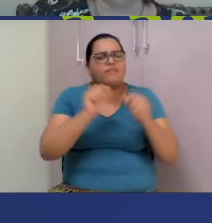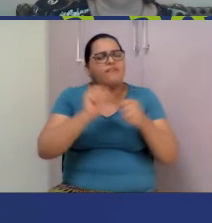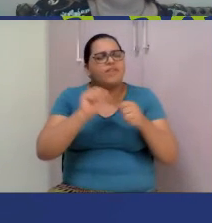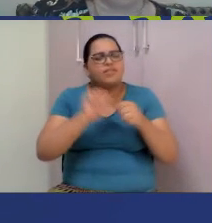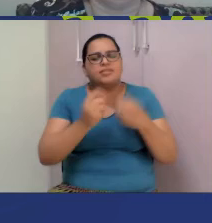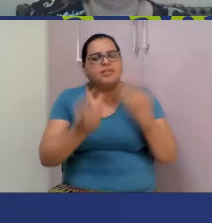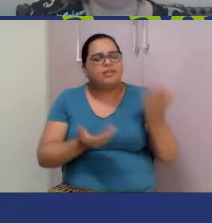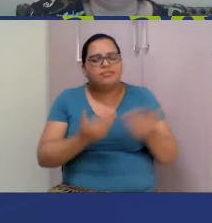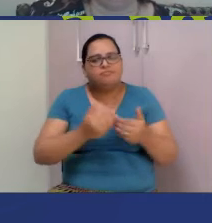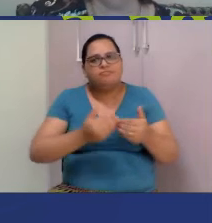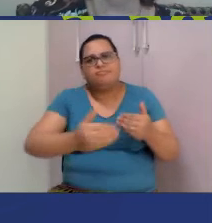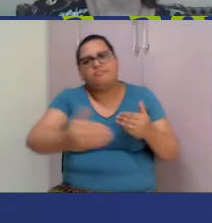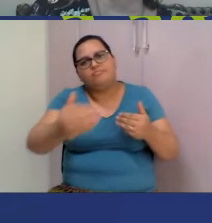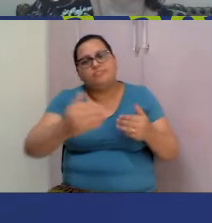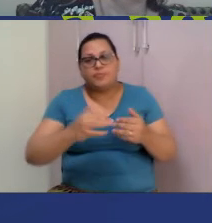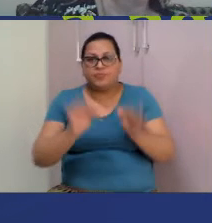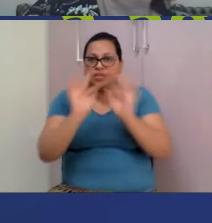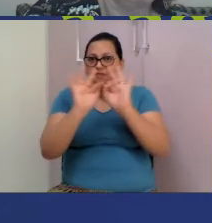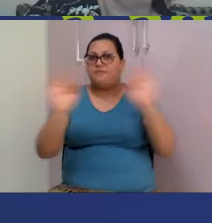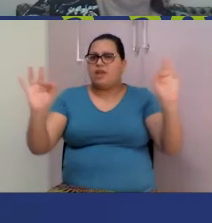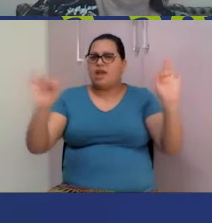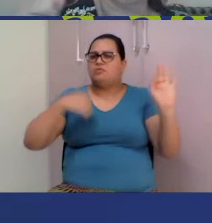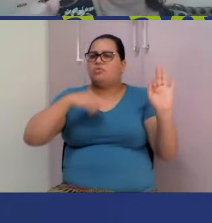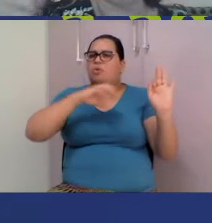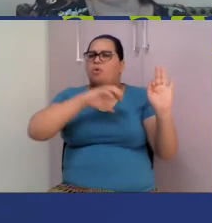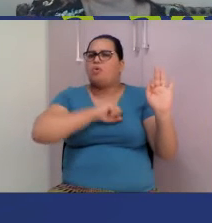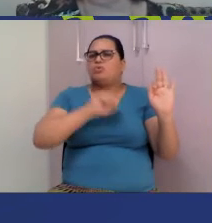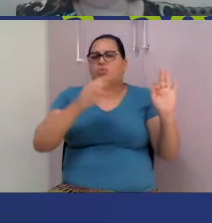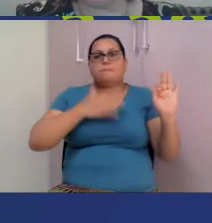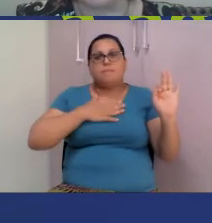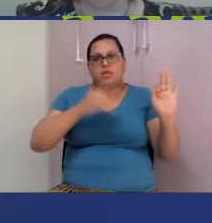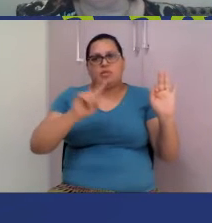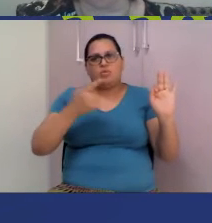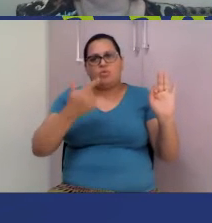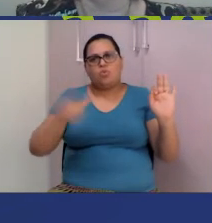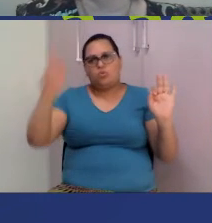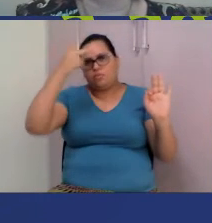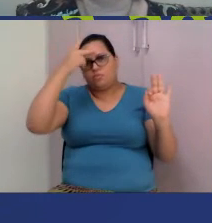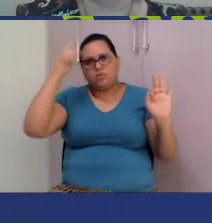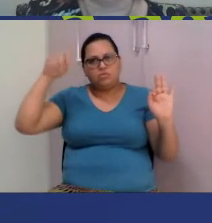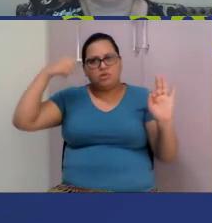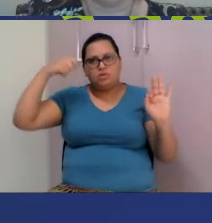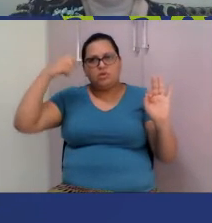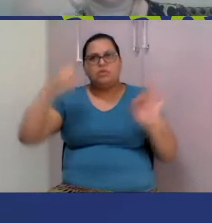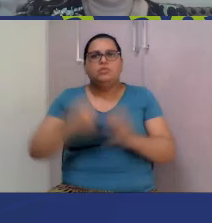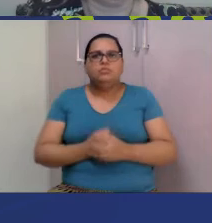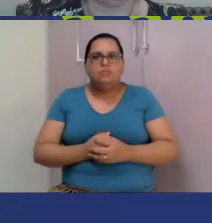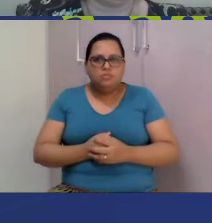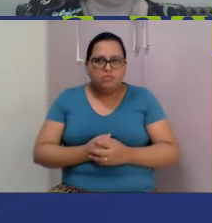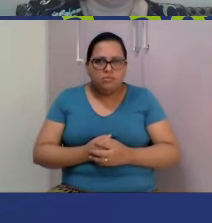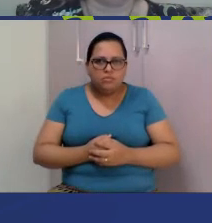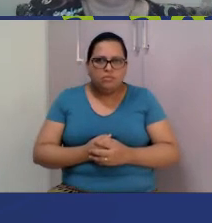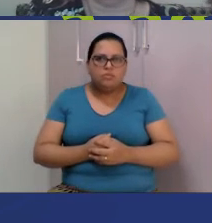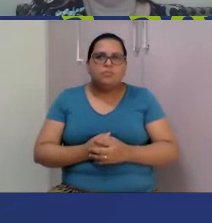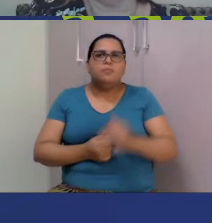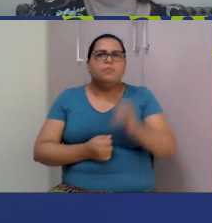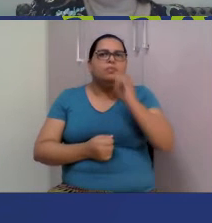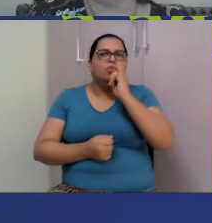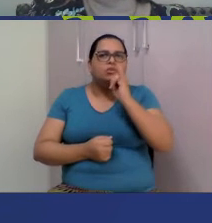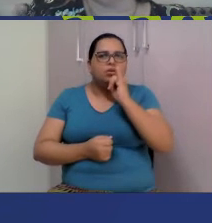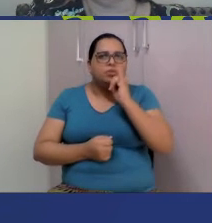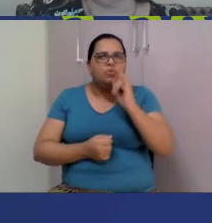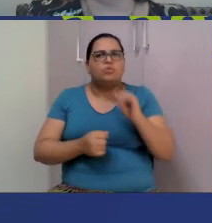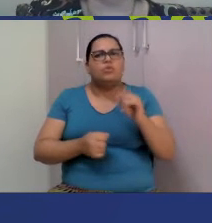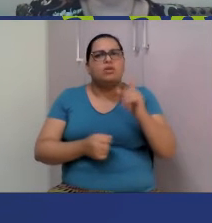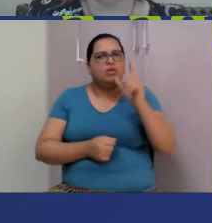gosto muito, que não é minha, você puxa uma pena, vem uma galinha. Ou seja, você puxa uma ideia e a ideia